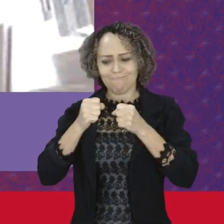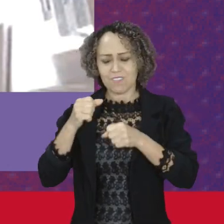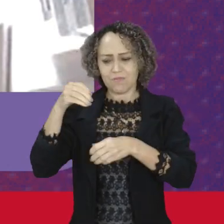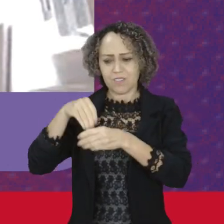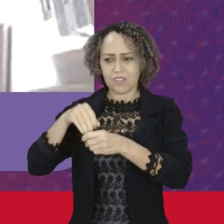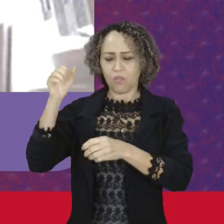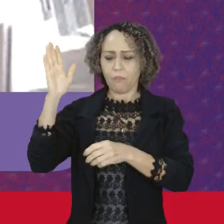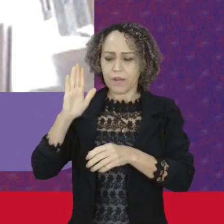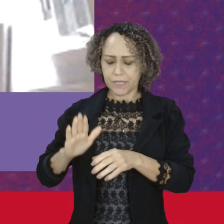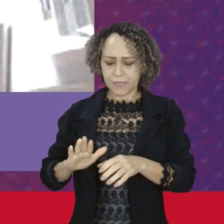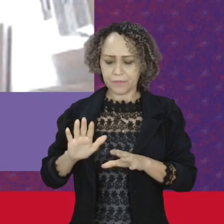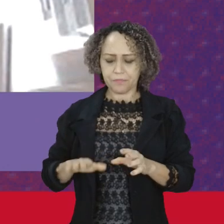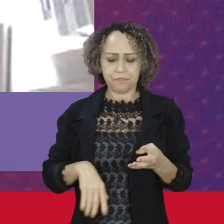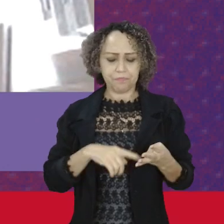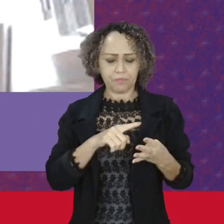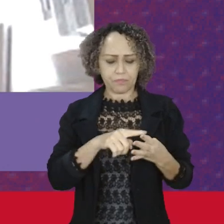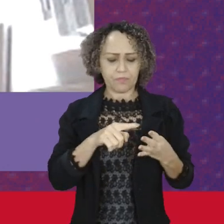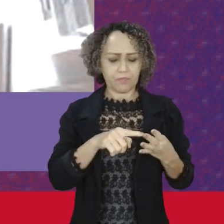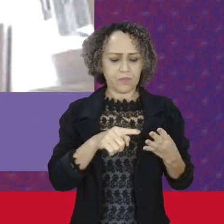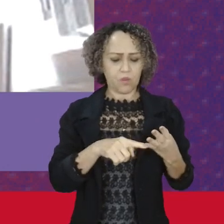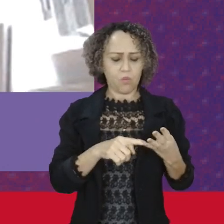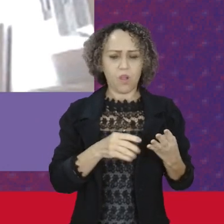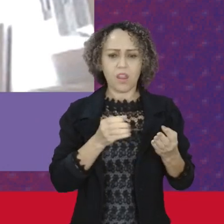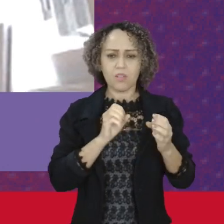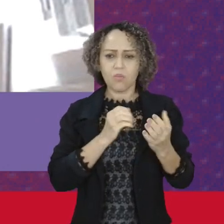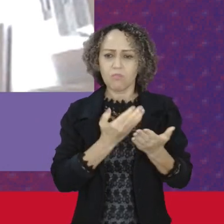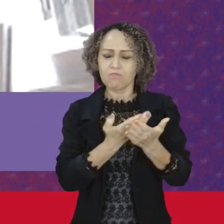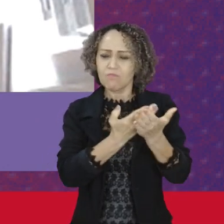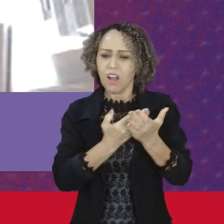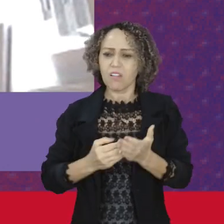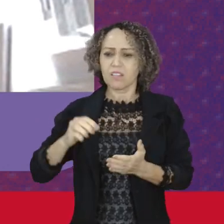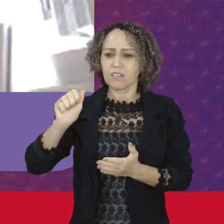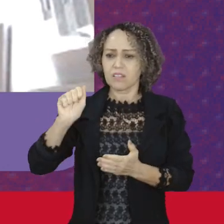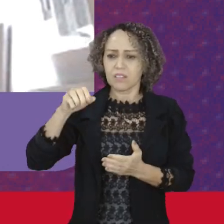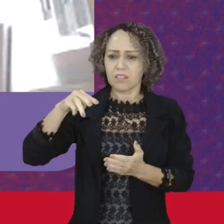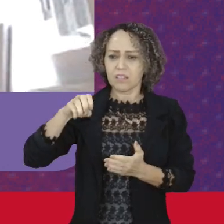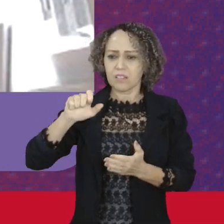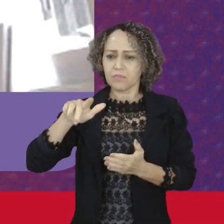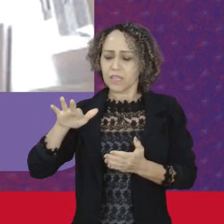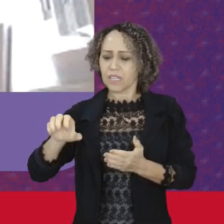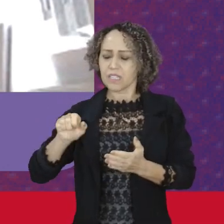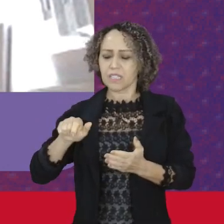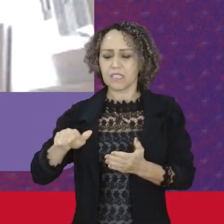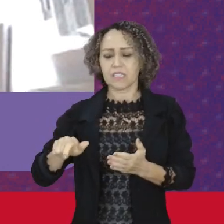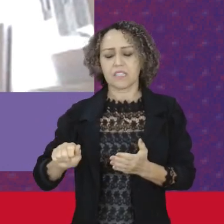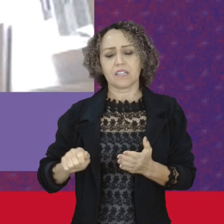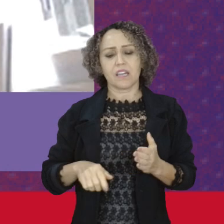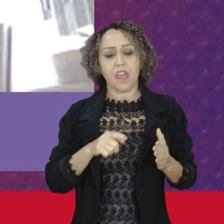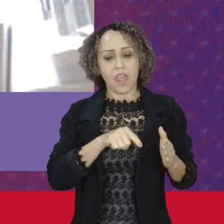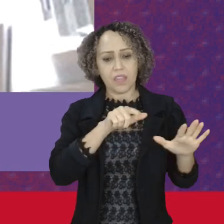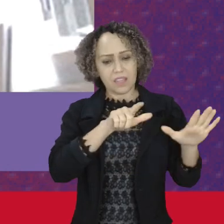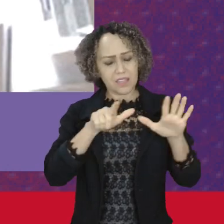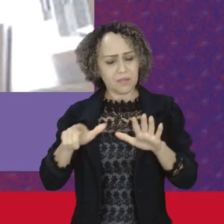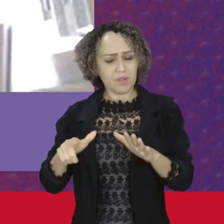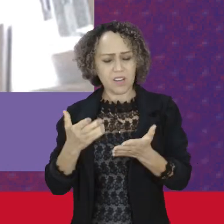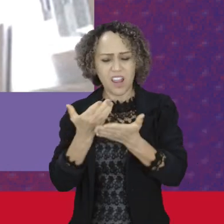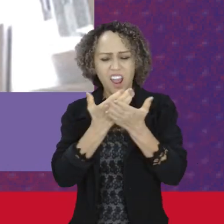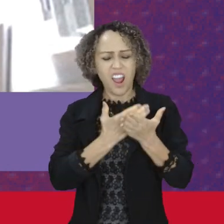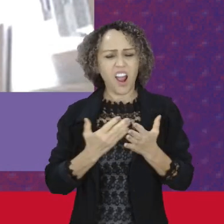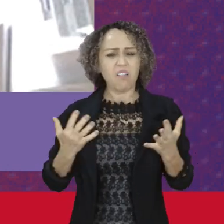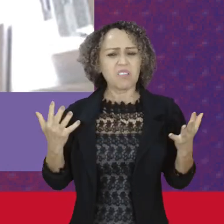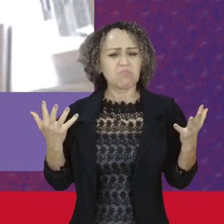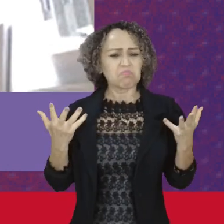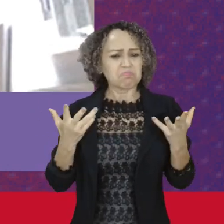semana 4 aulas dadas pela Amelinha Teles sobre esse tema. As aulas estão excelentes e a ideia é que a